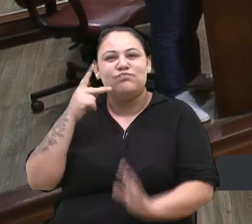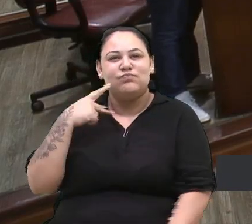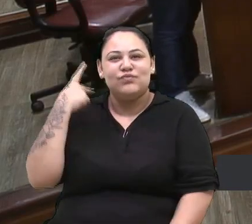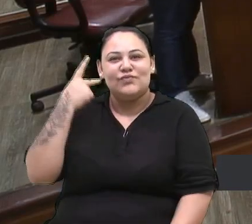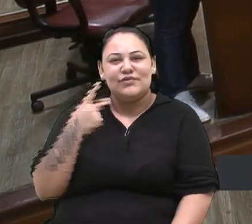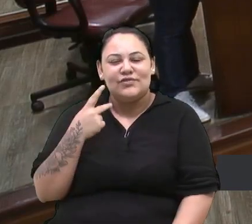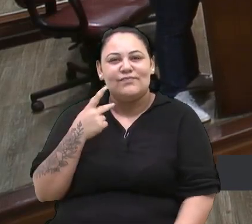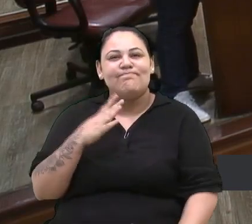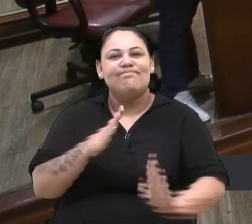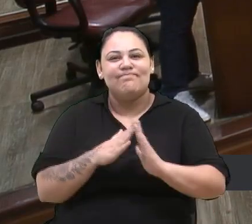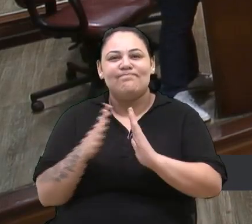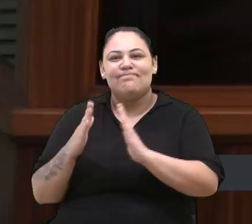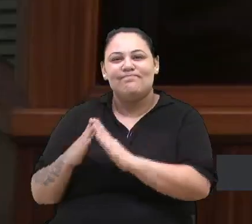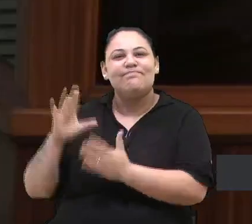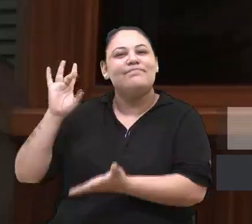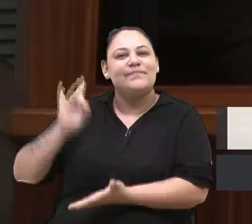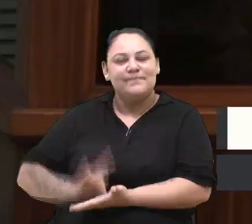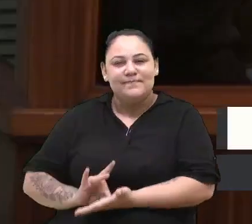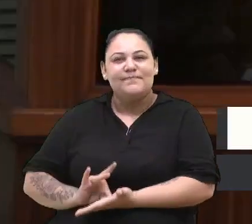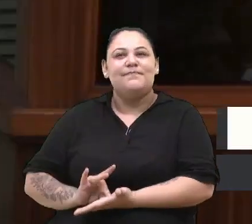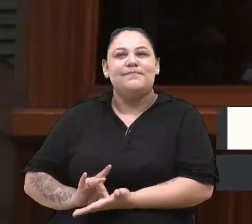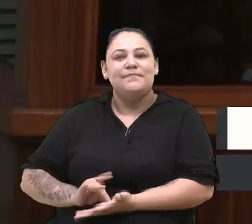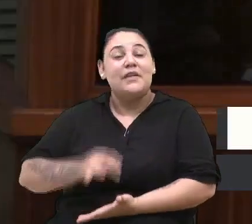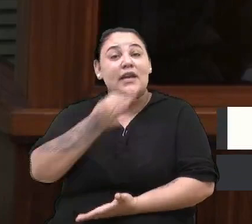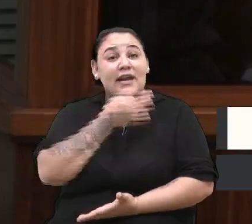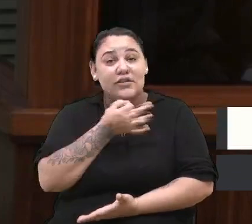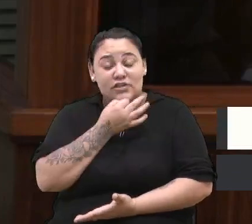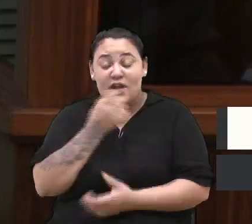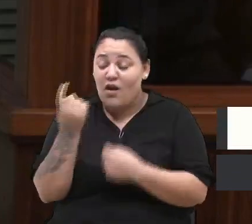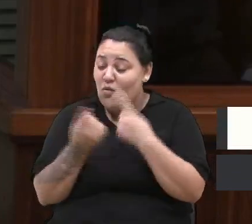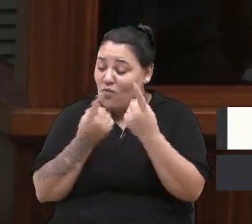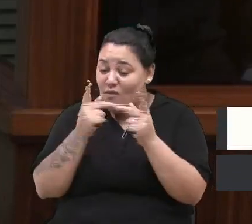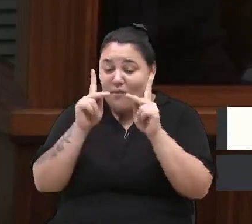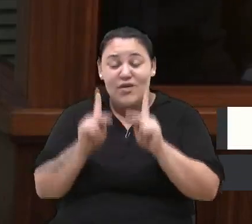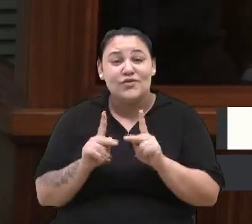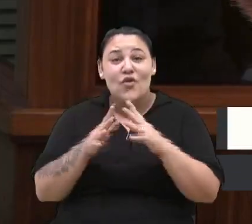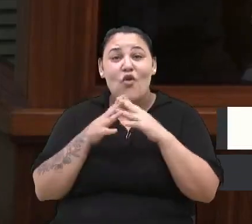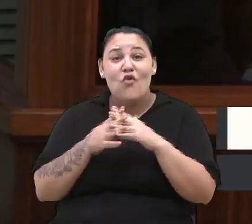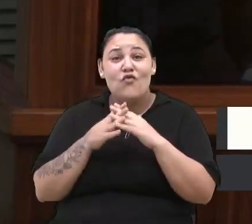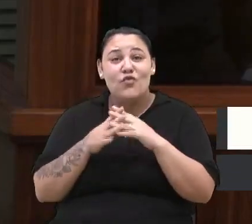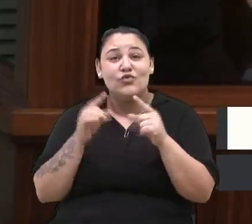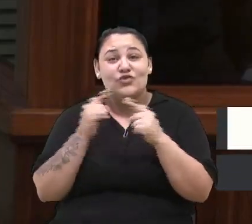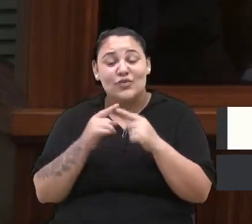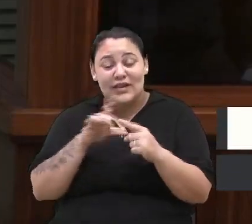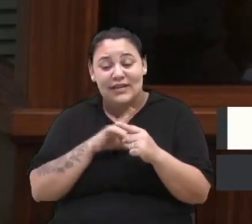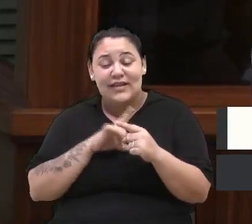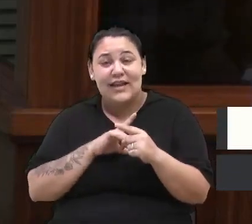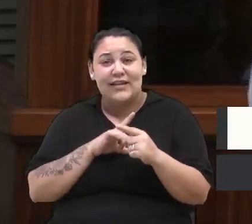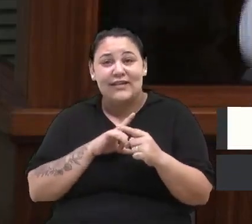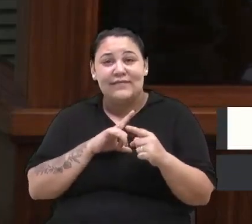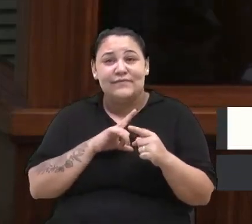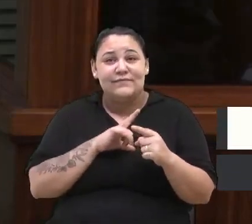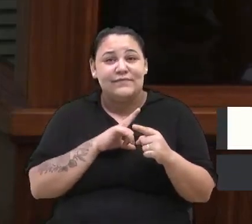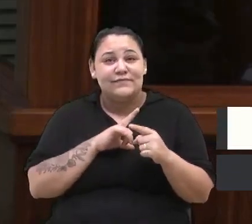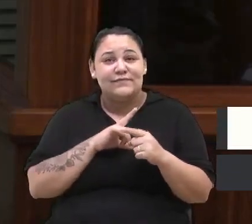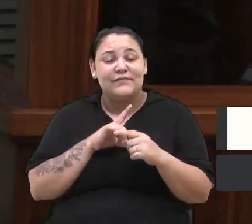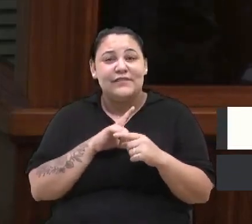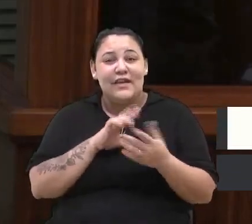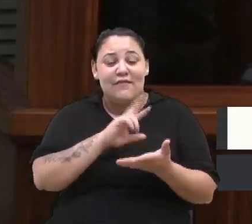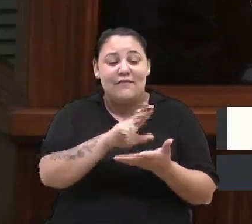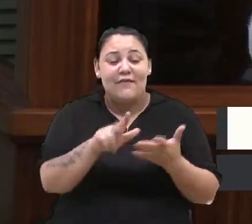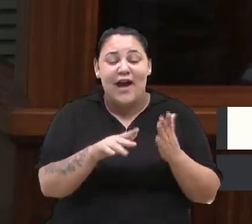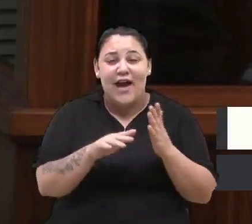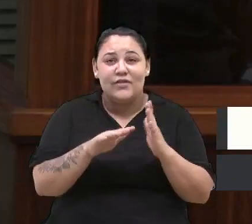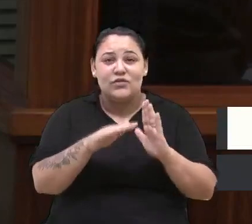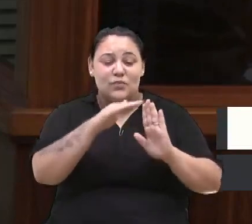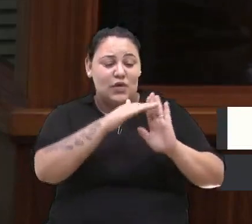Em Caxias, as pessoas até se confundem, porque tem vários programas habitacionais nesse momento sendo tocados. E aqui quero